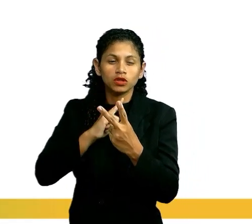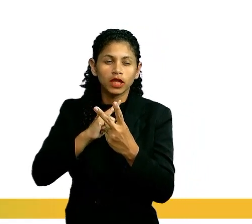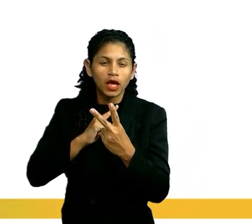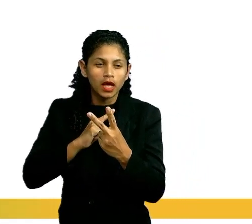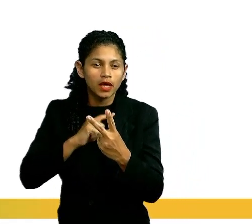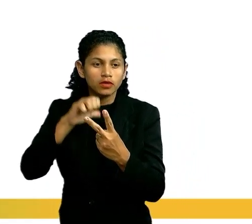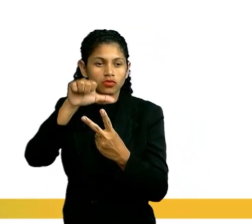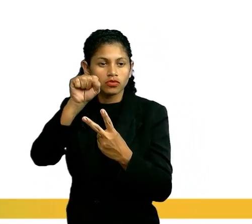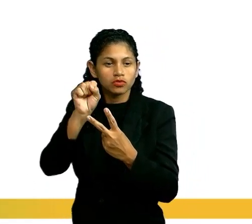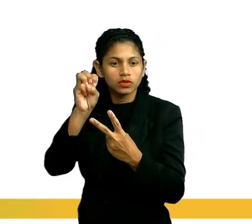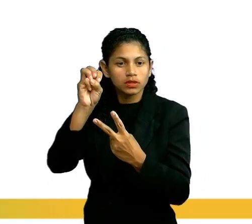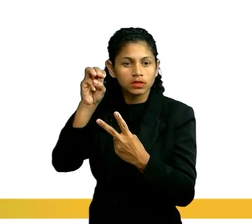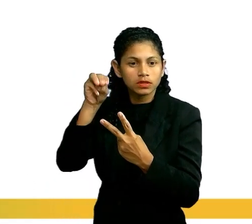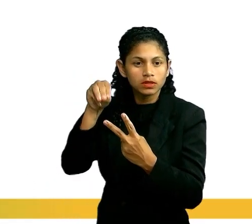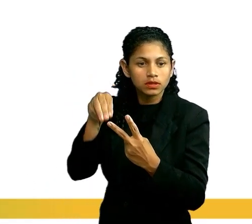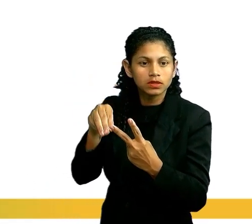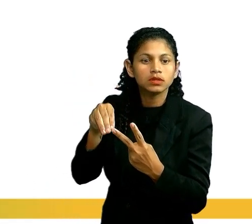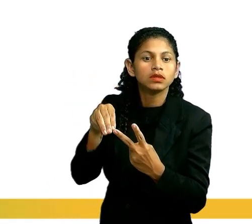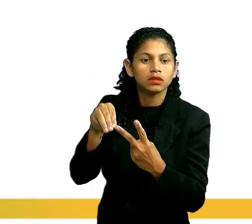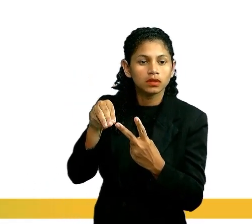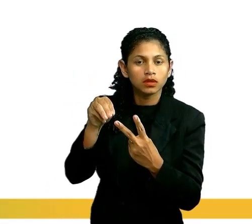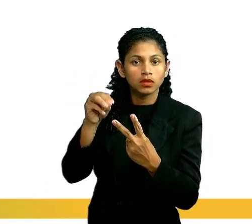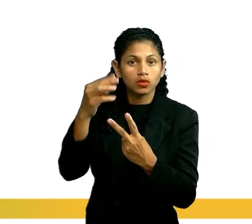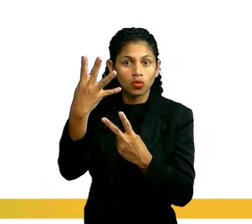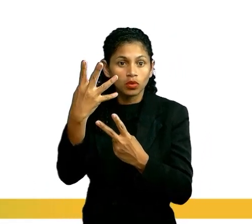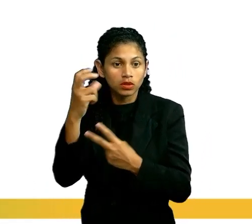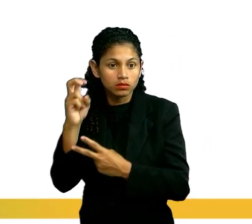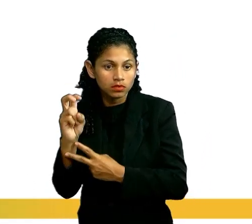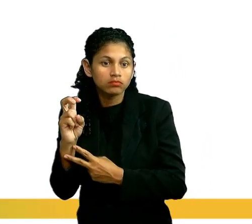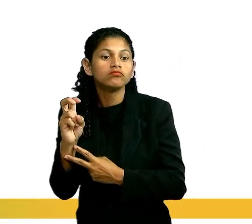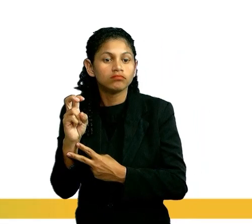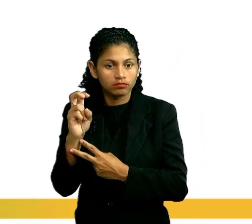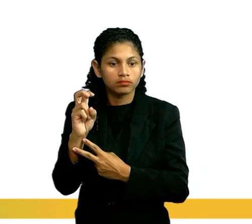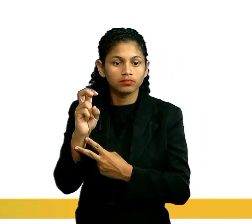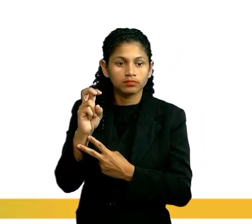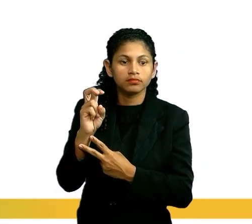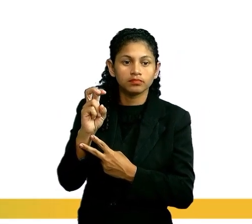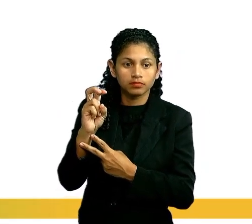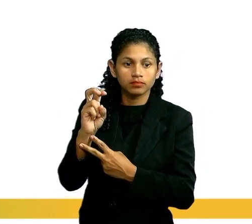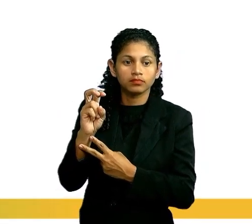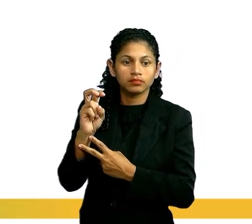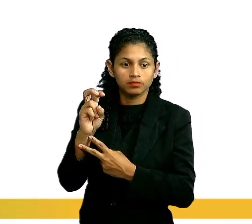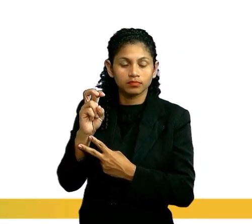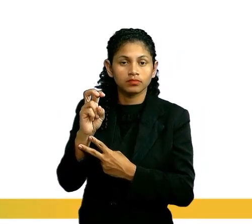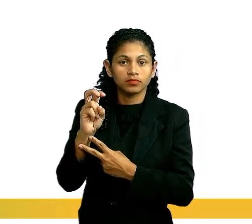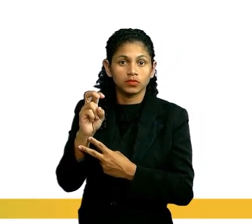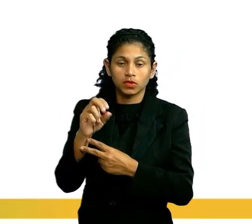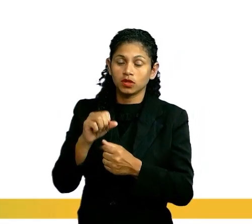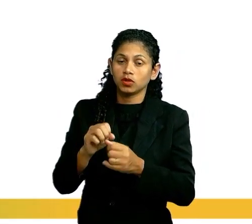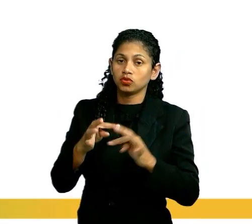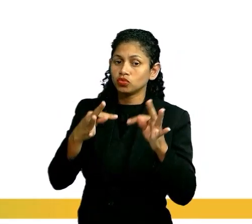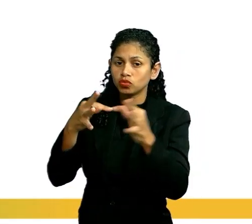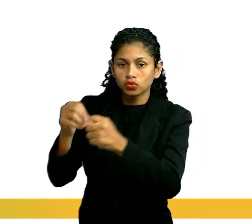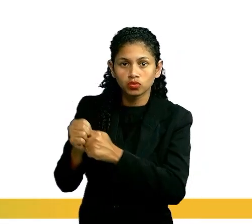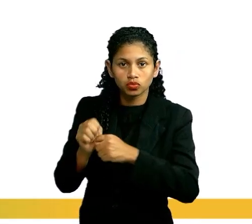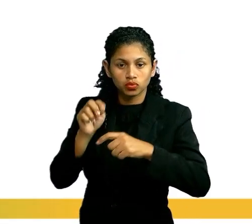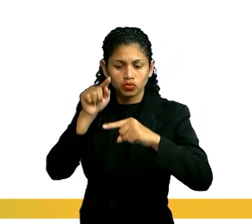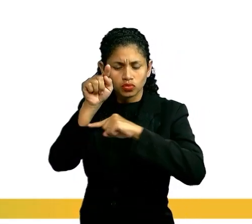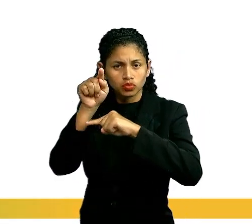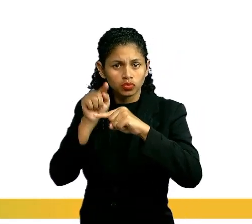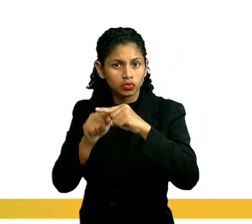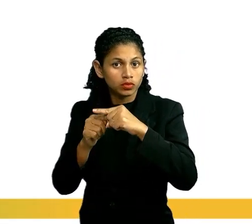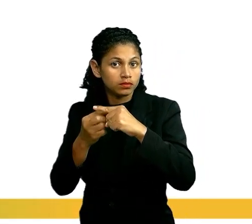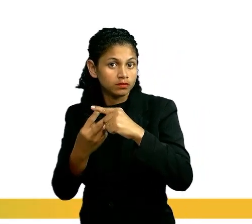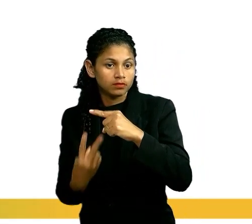Então, como é que vai ser? 1, 2, 3, 3, 2, 1, todo mundo sobre 2. Põe raiz onde